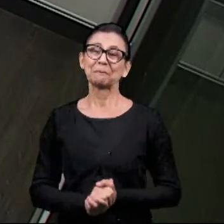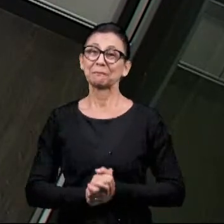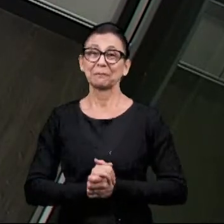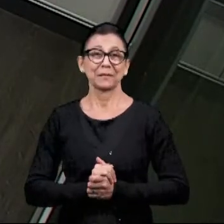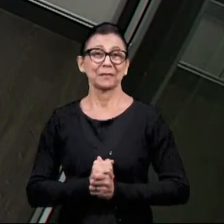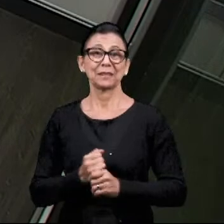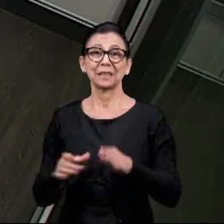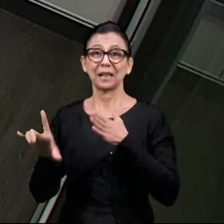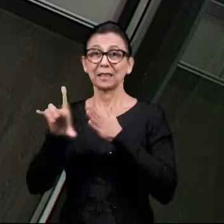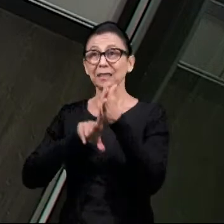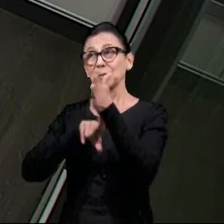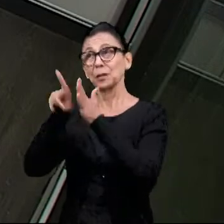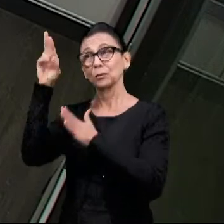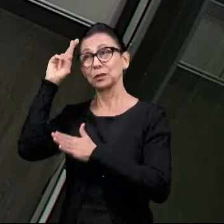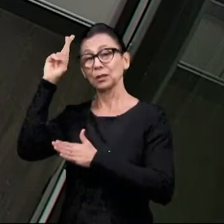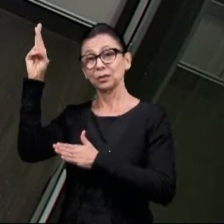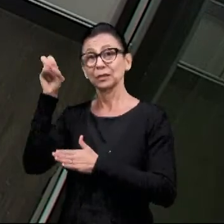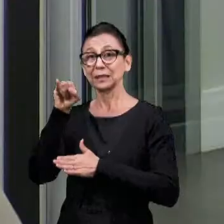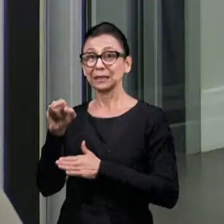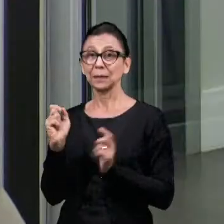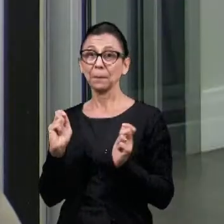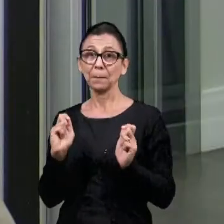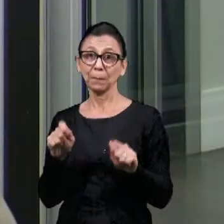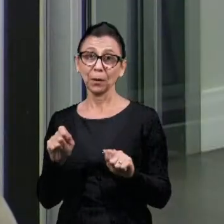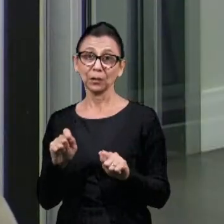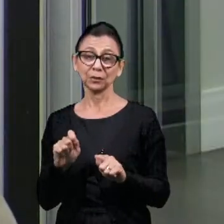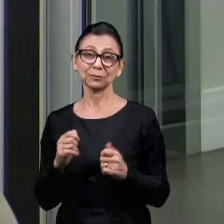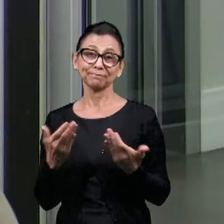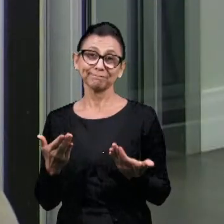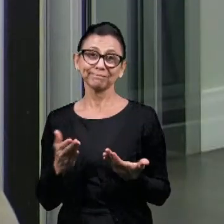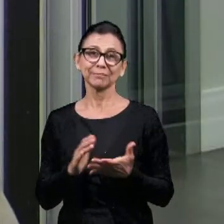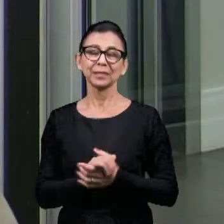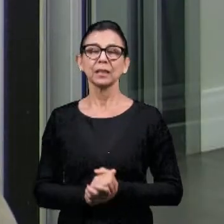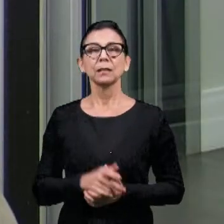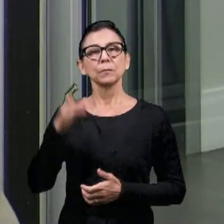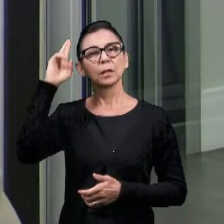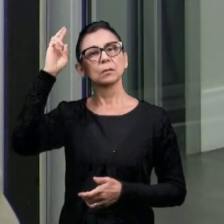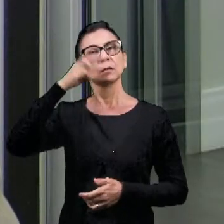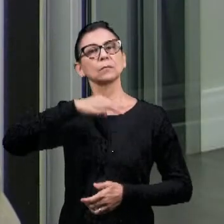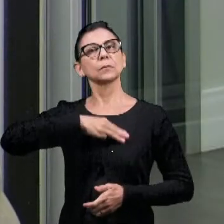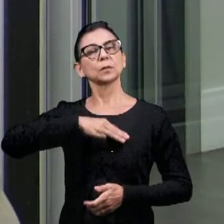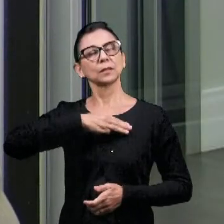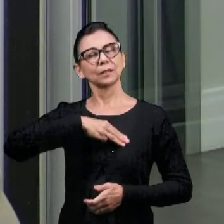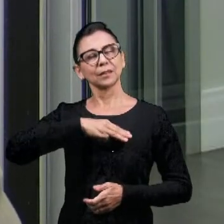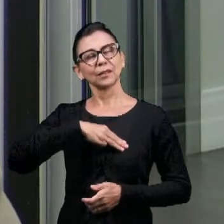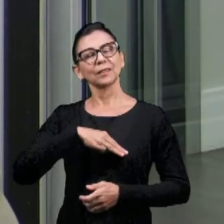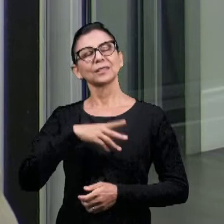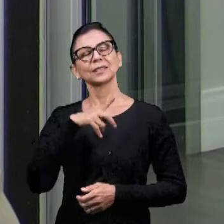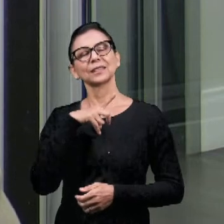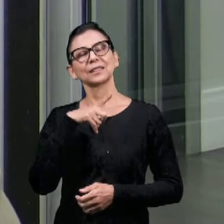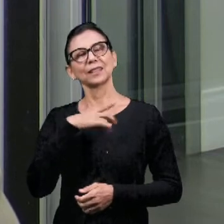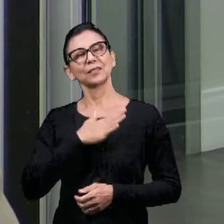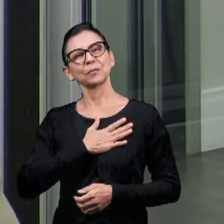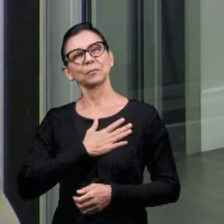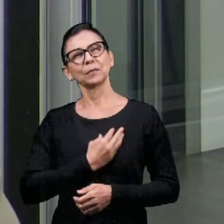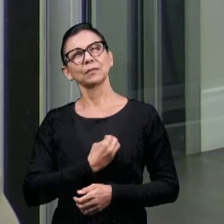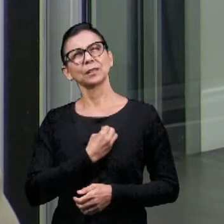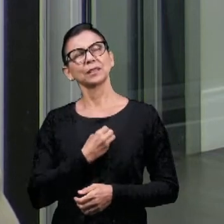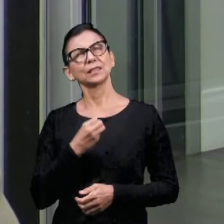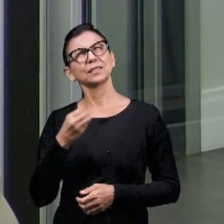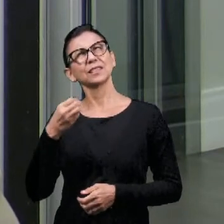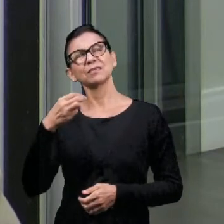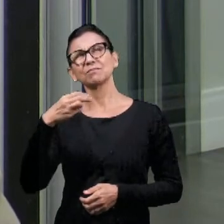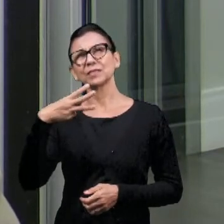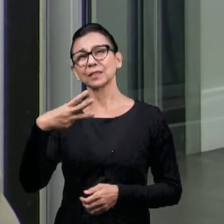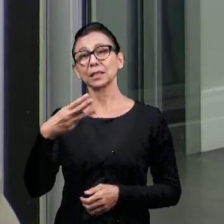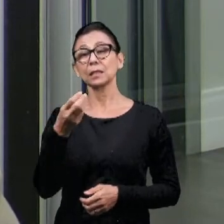vem de Deus. Isso. Né? Mas o senhor foi misericordioso comigo. E, Jorge, isso deve ter uns